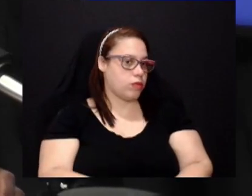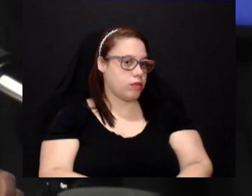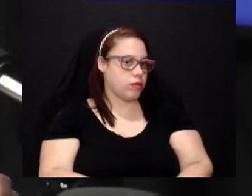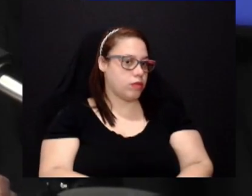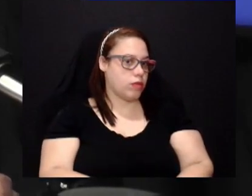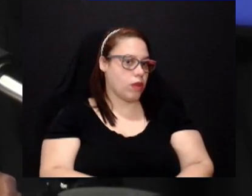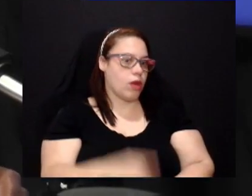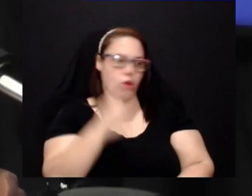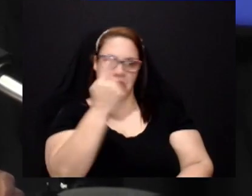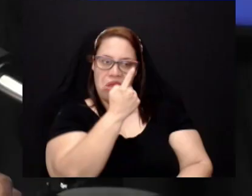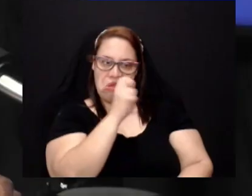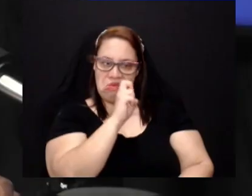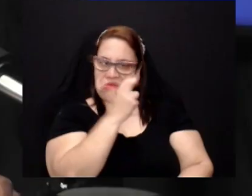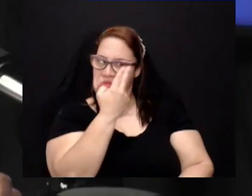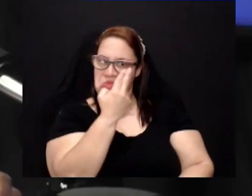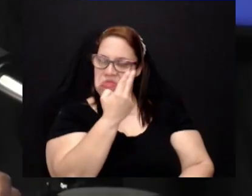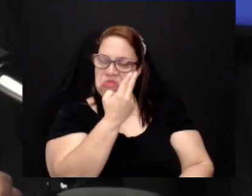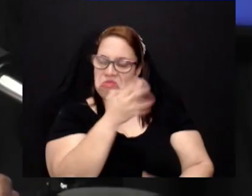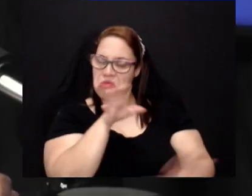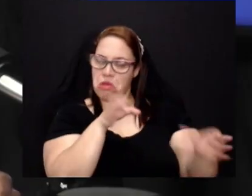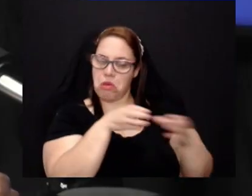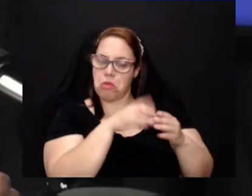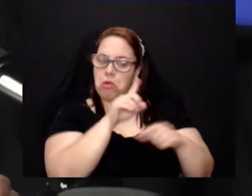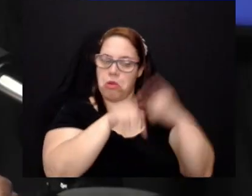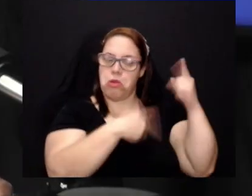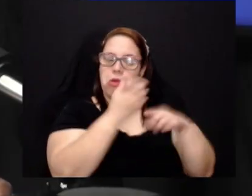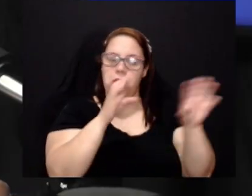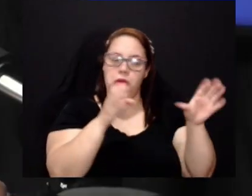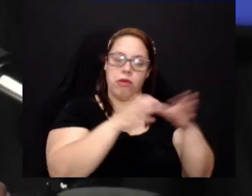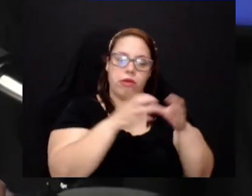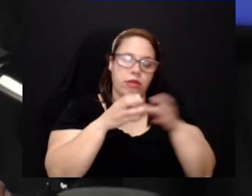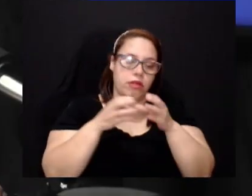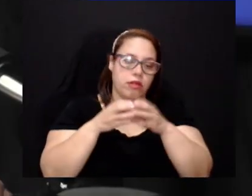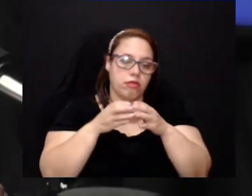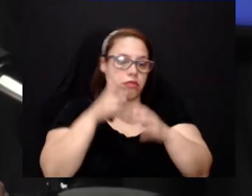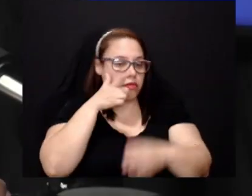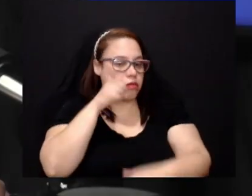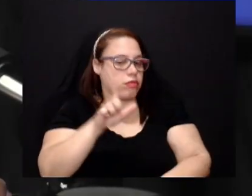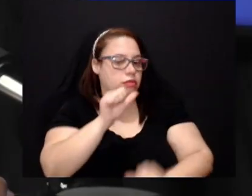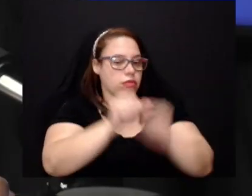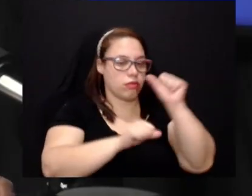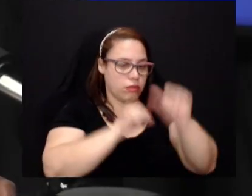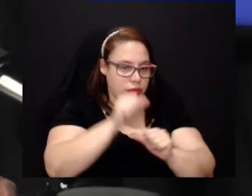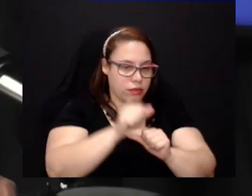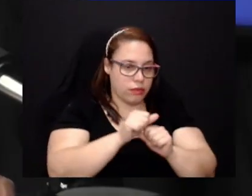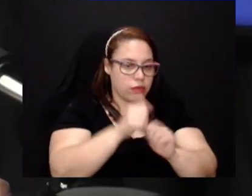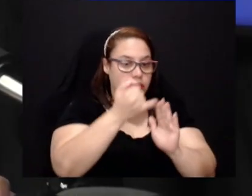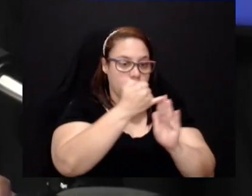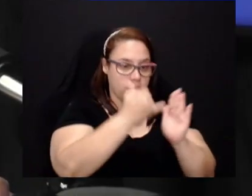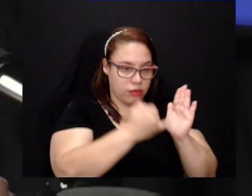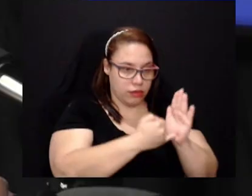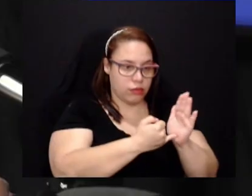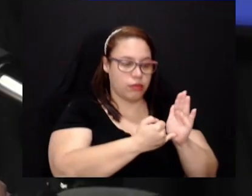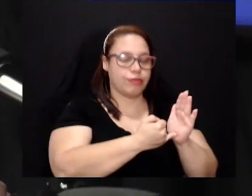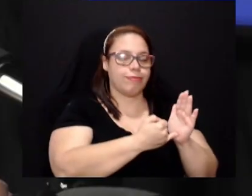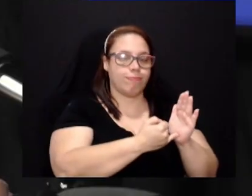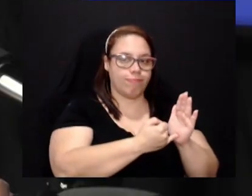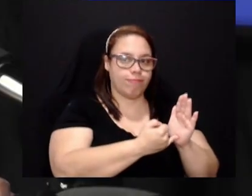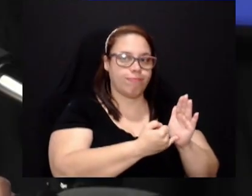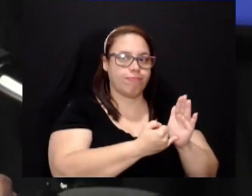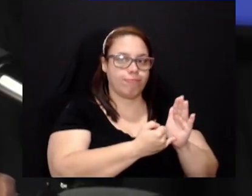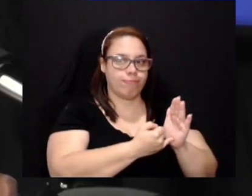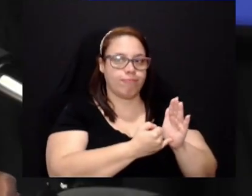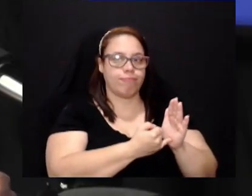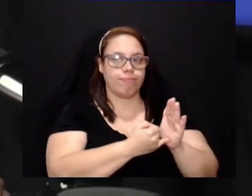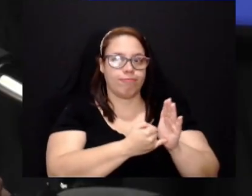individualmente, né, e com mais potência coletivamente, são capazes de transformar instituições, né? São capazes de transformar